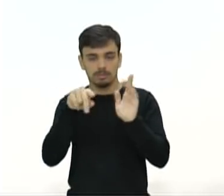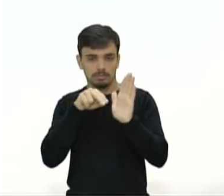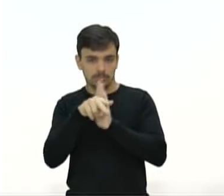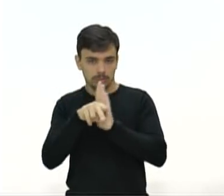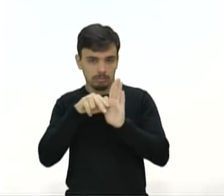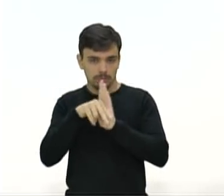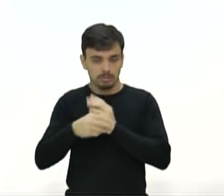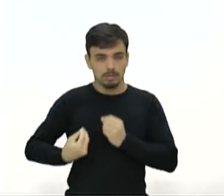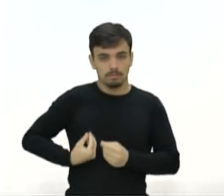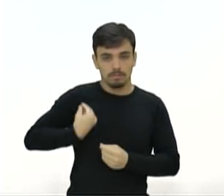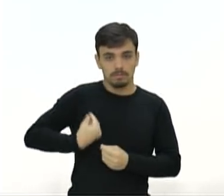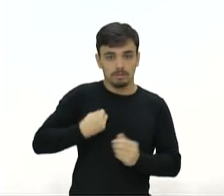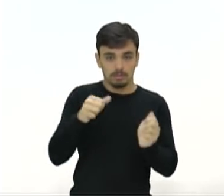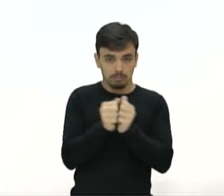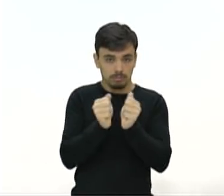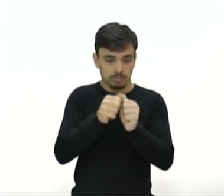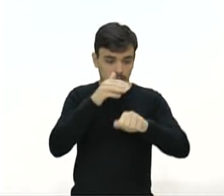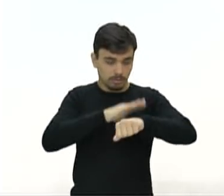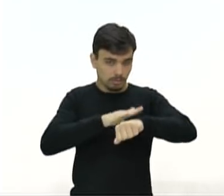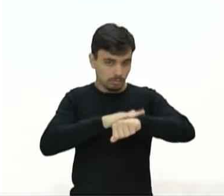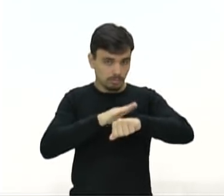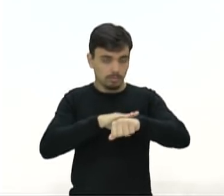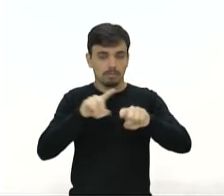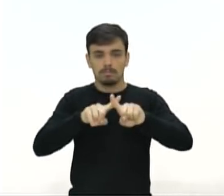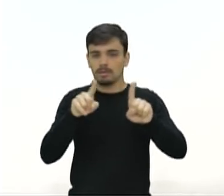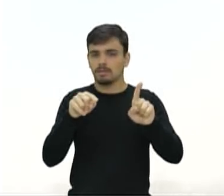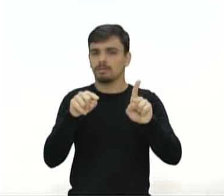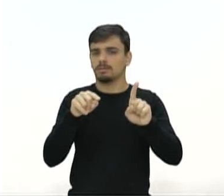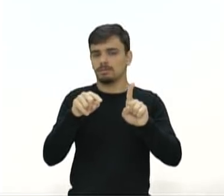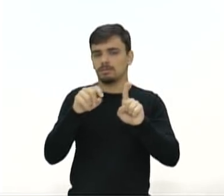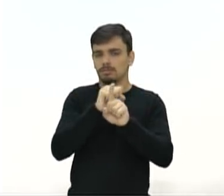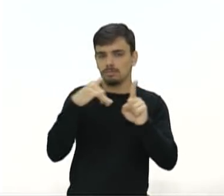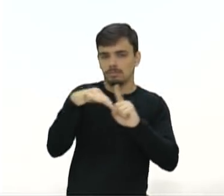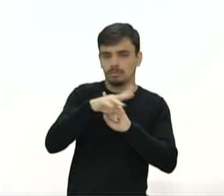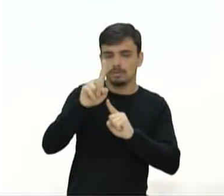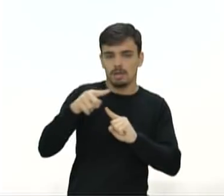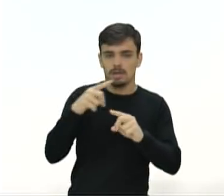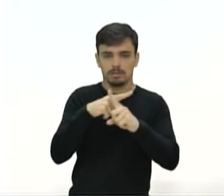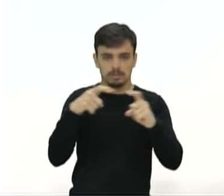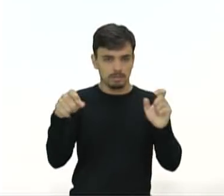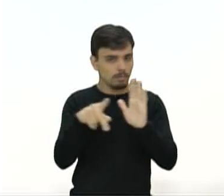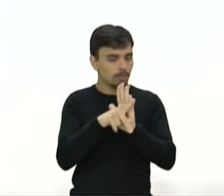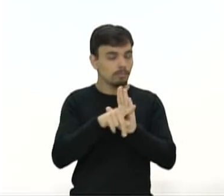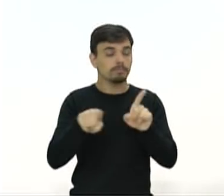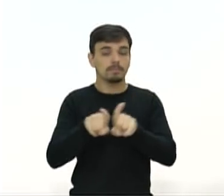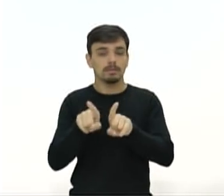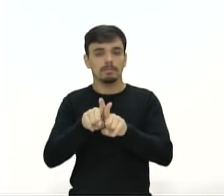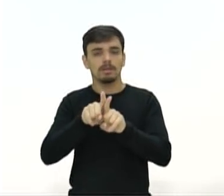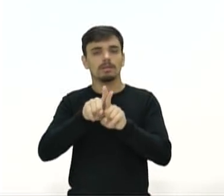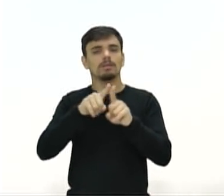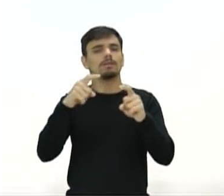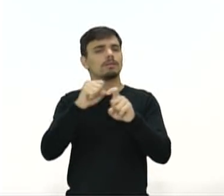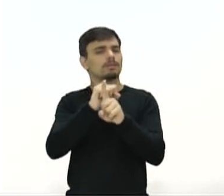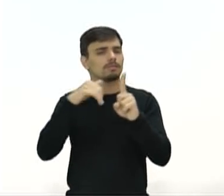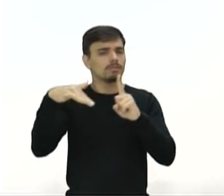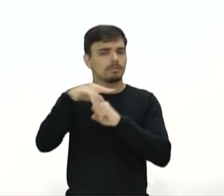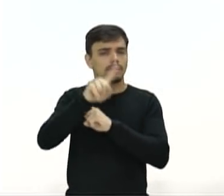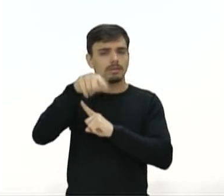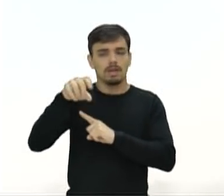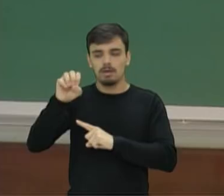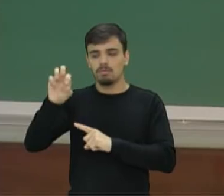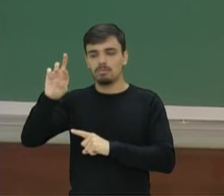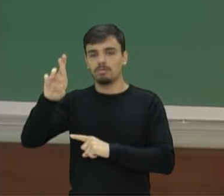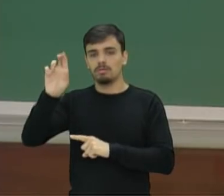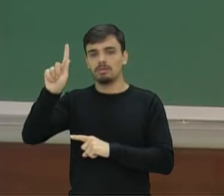mesmo período, mas a sociologia é uma ciência própria. Então, ele fala que a sociedade é como um organismo que está em